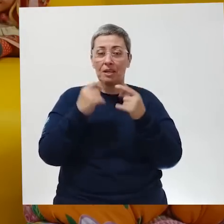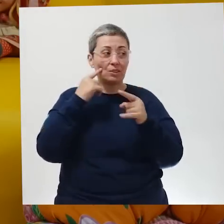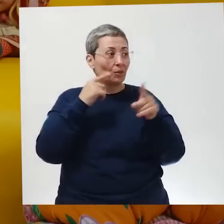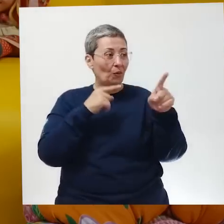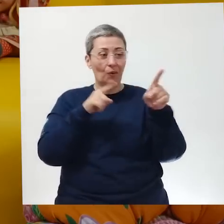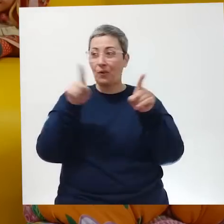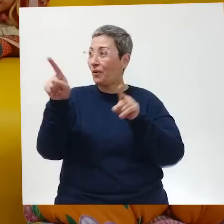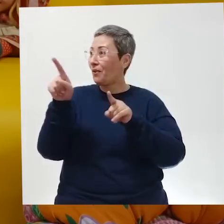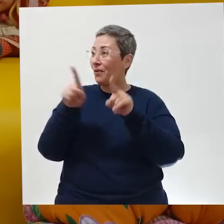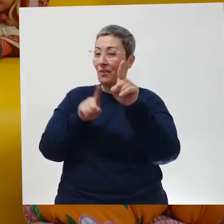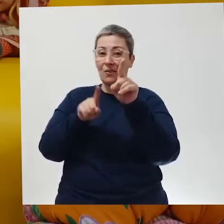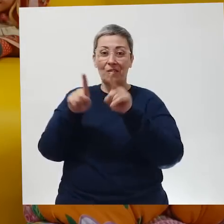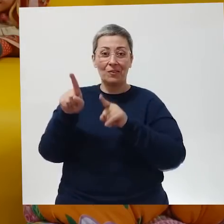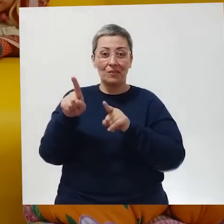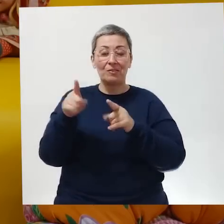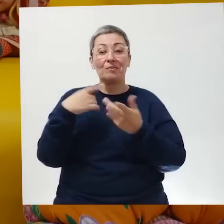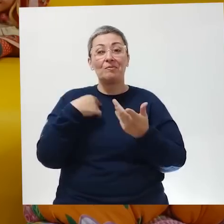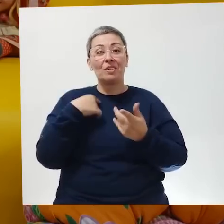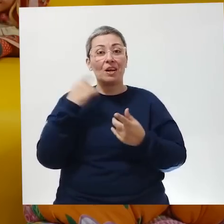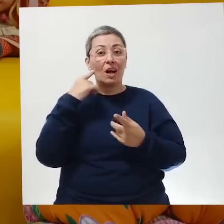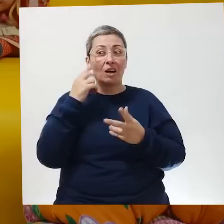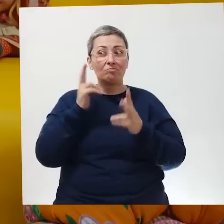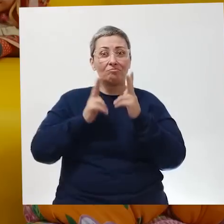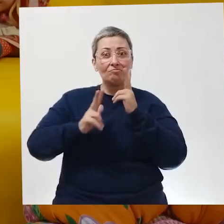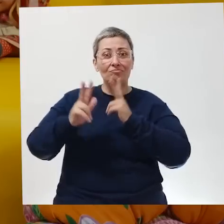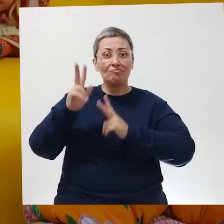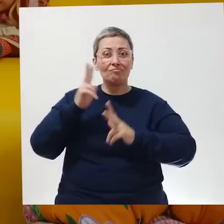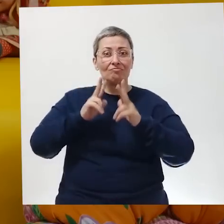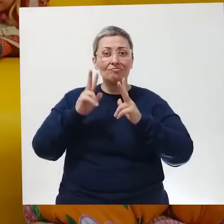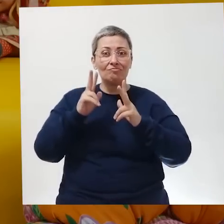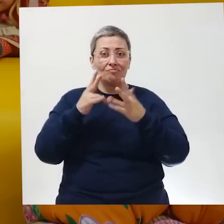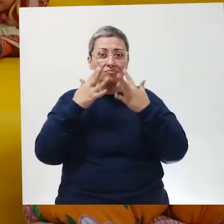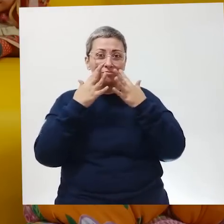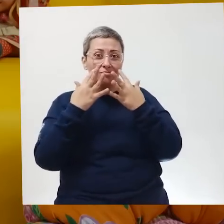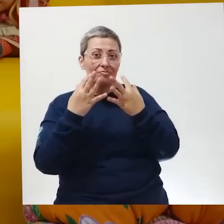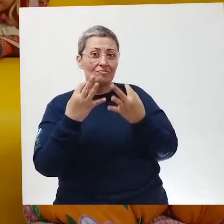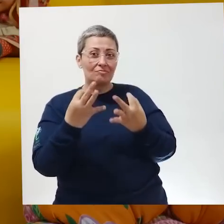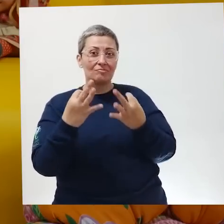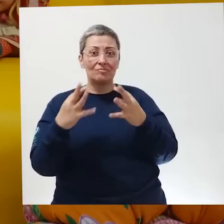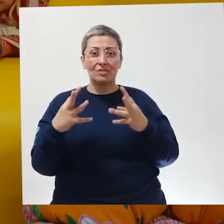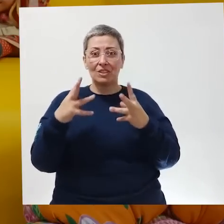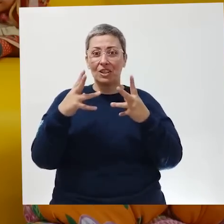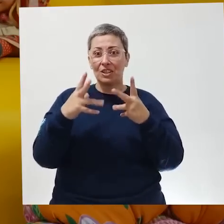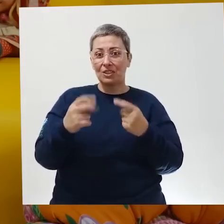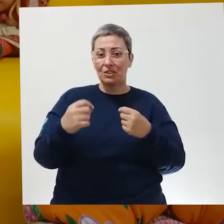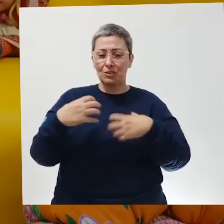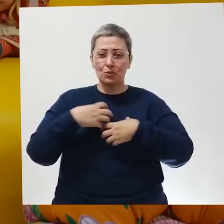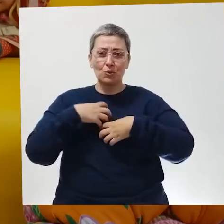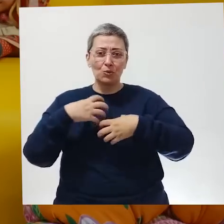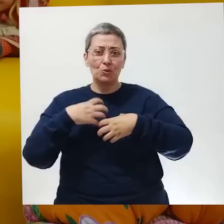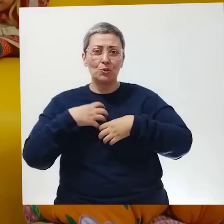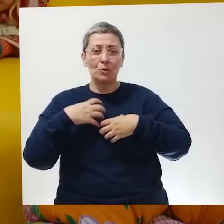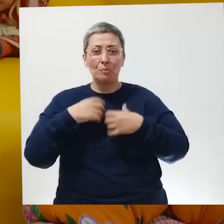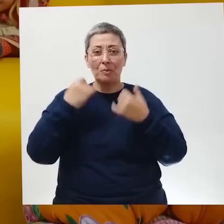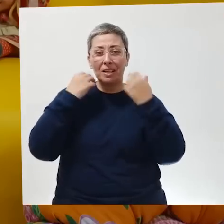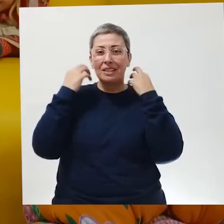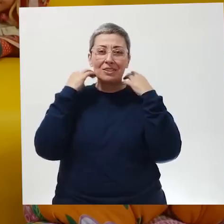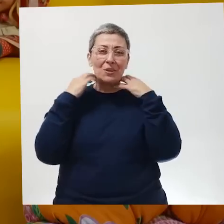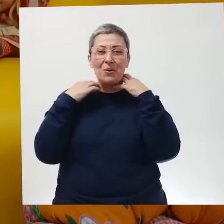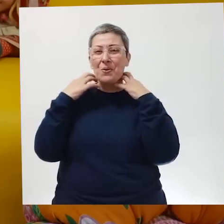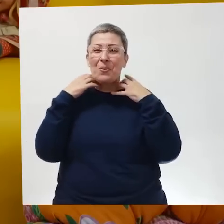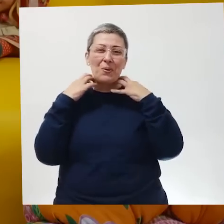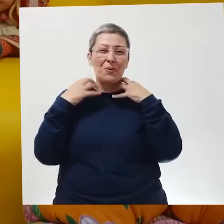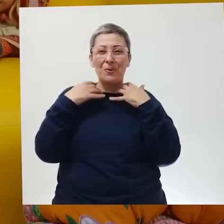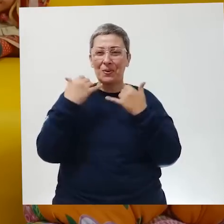apontado. O meu ouvido, atento alegremente a todos os sons, são as cócegas que ela me